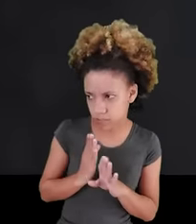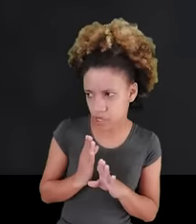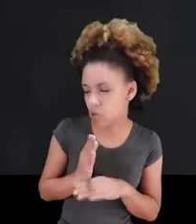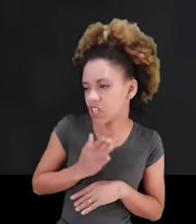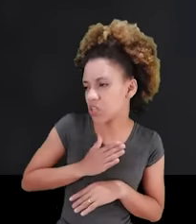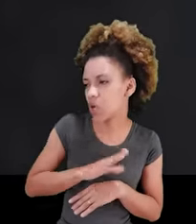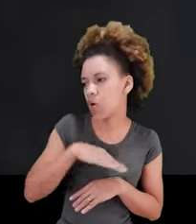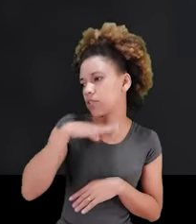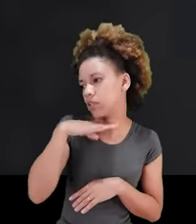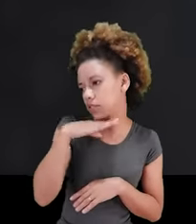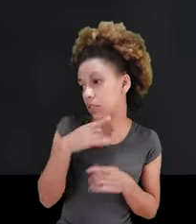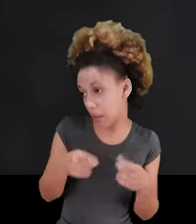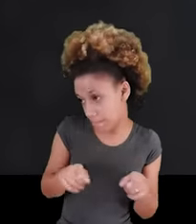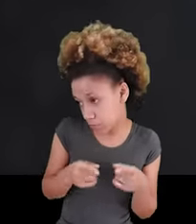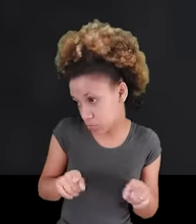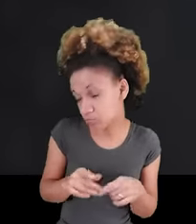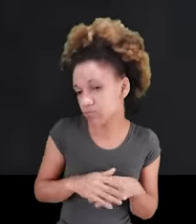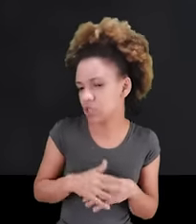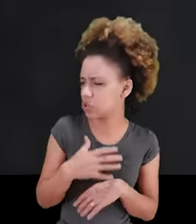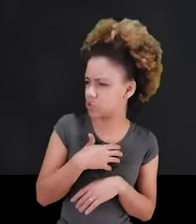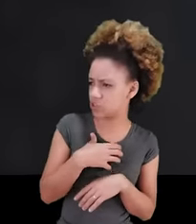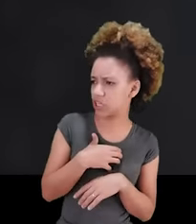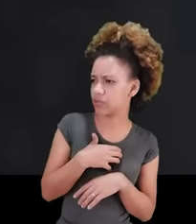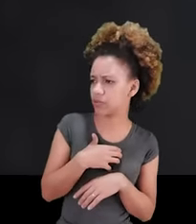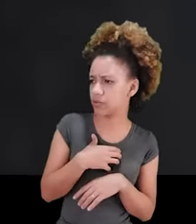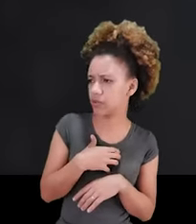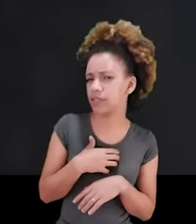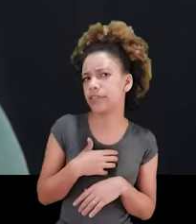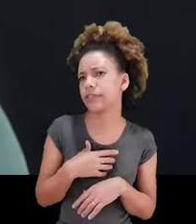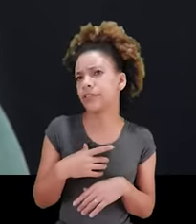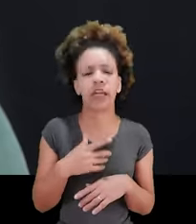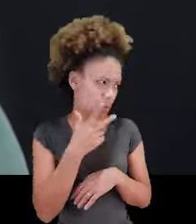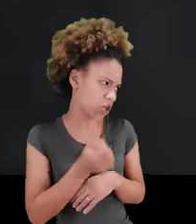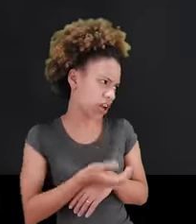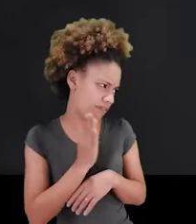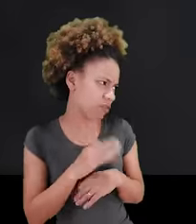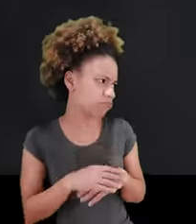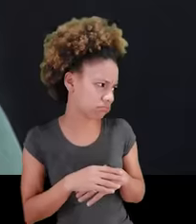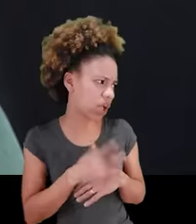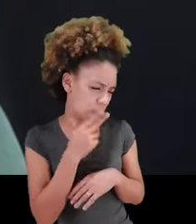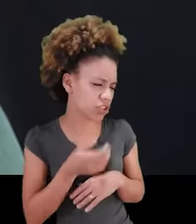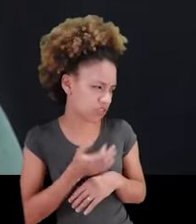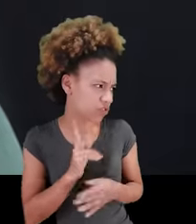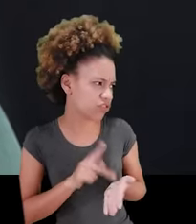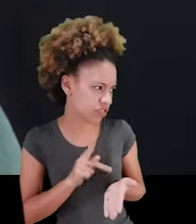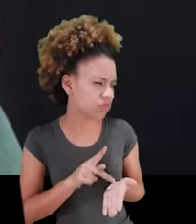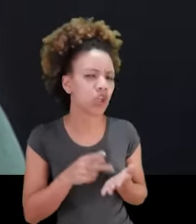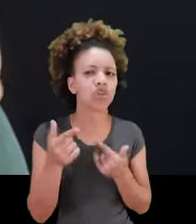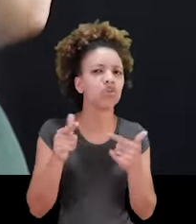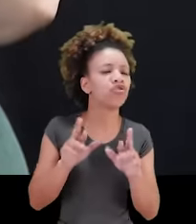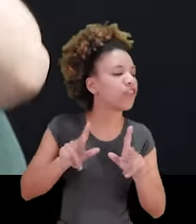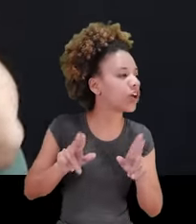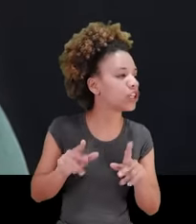não gostam de Anitta, da música dela, até do jeito dela ser, tá, tem que reconhecer que eu ela... Acho ela foda. Mérito, eu acho ela foda de verdade. Diferente de outras